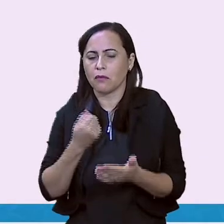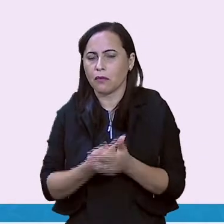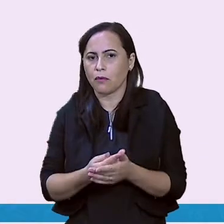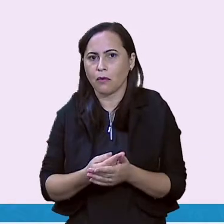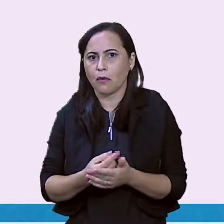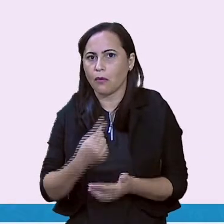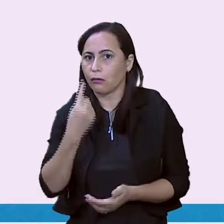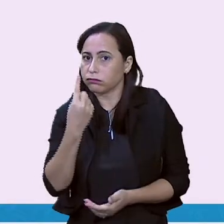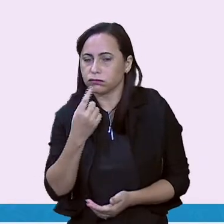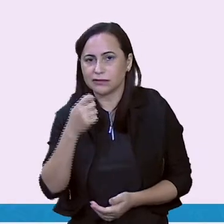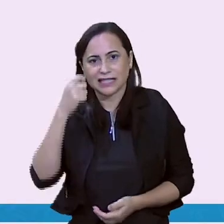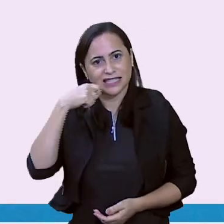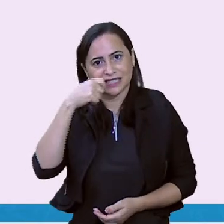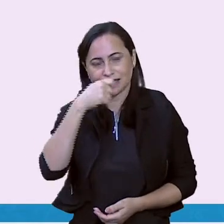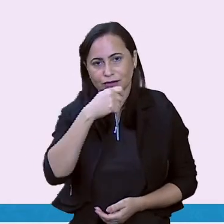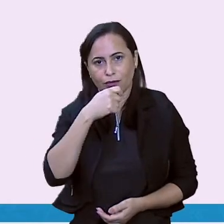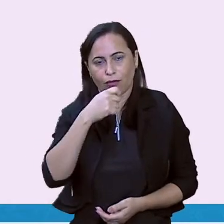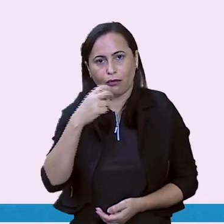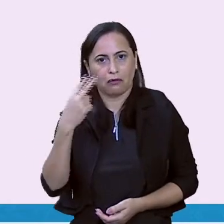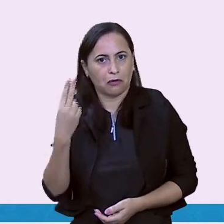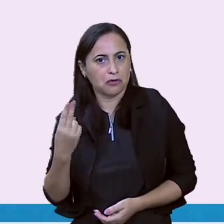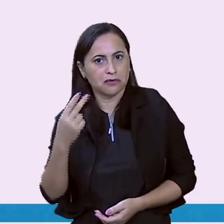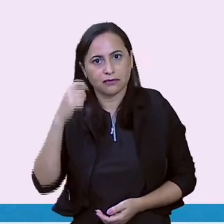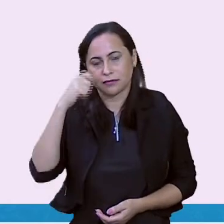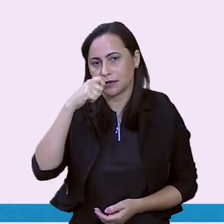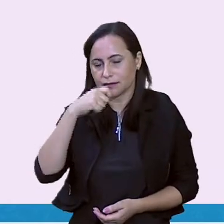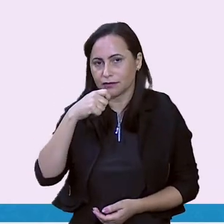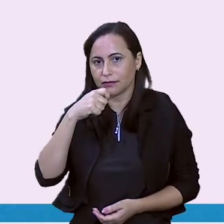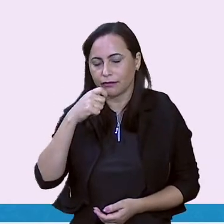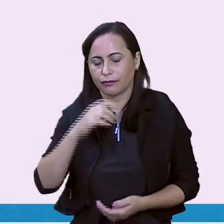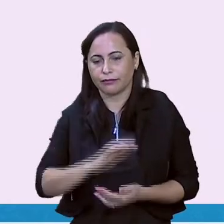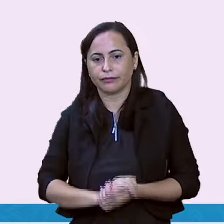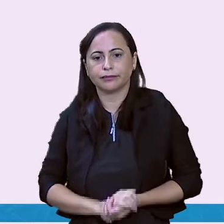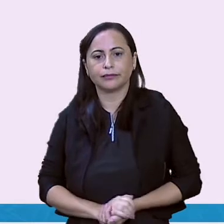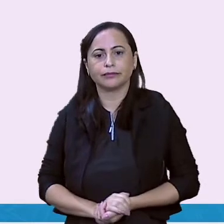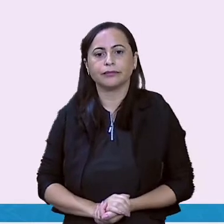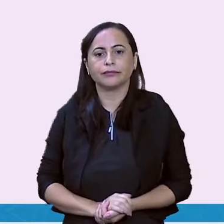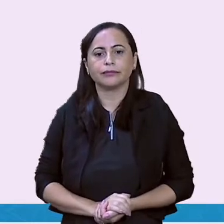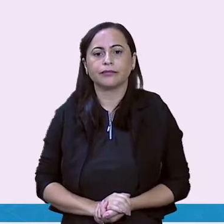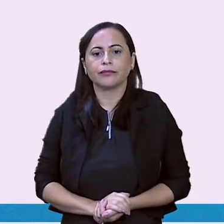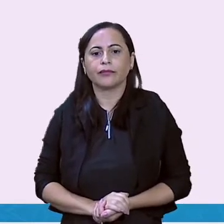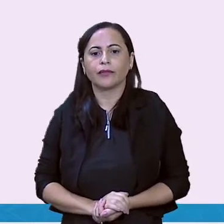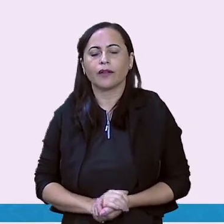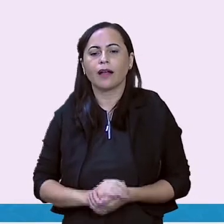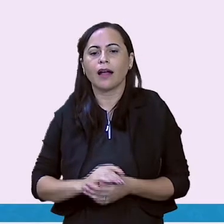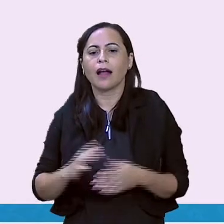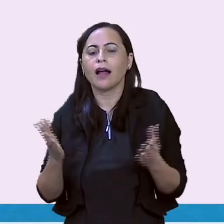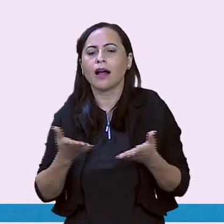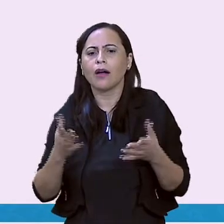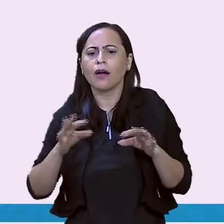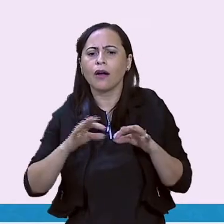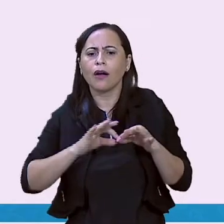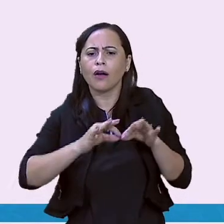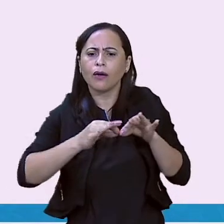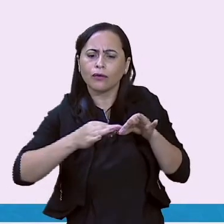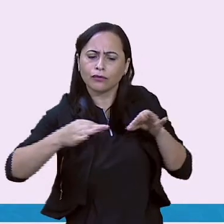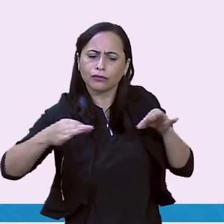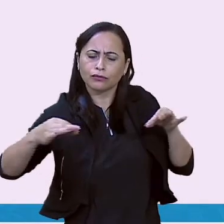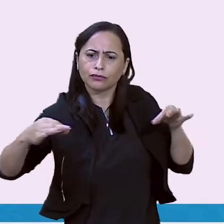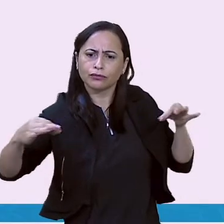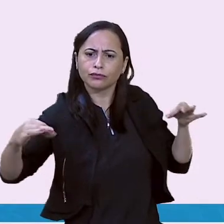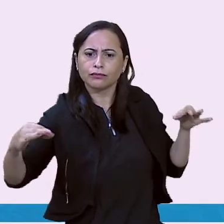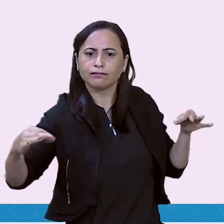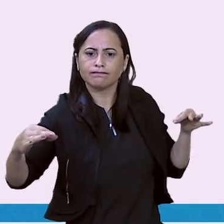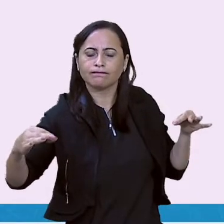uma escova de dente. A trena, que é aquele, lembra da aula também de comprimento, que a professora Kelly mostrou